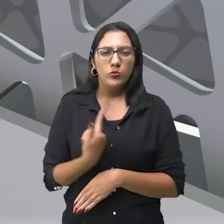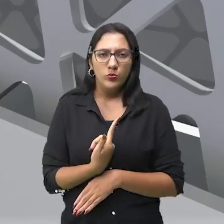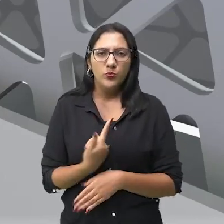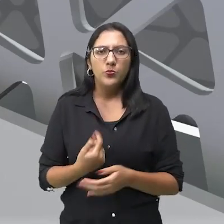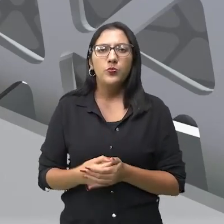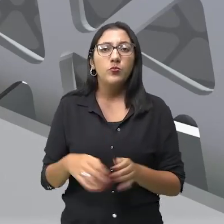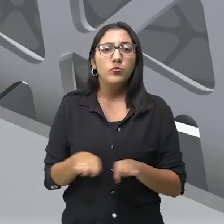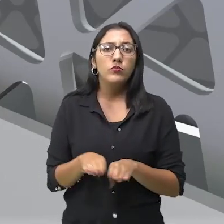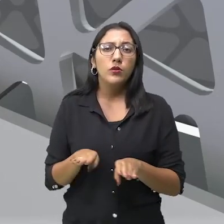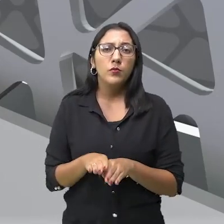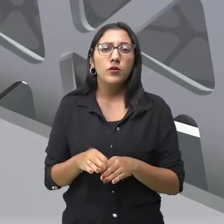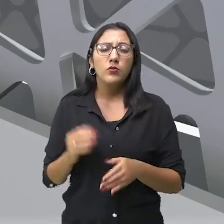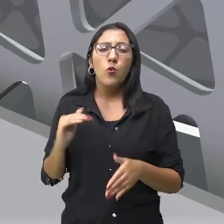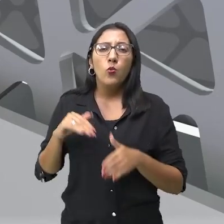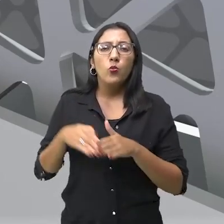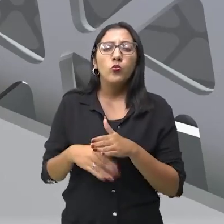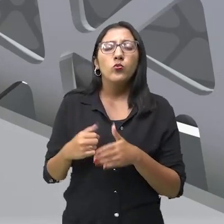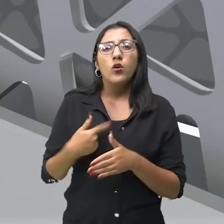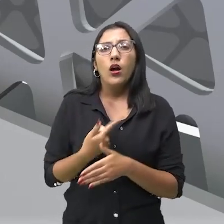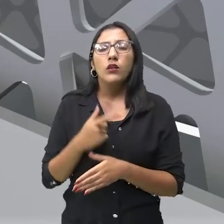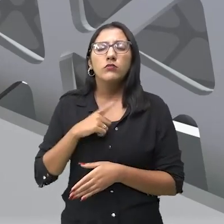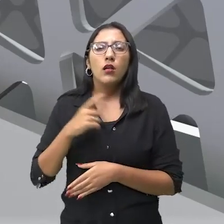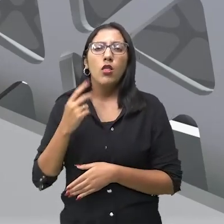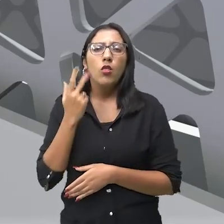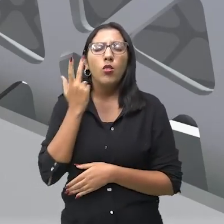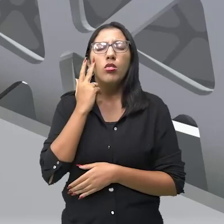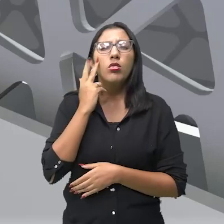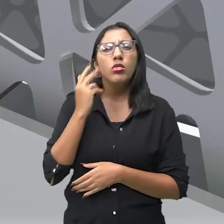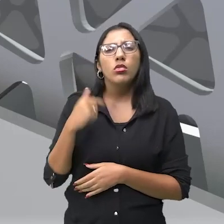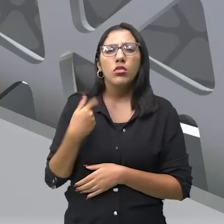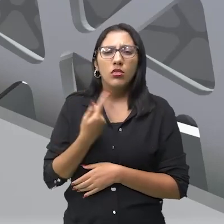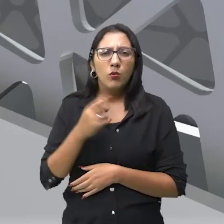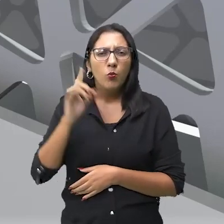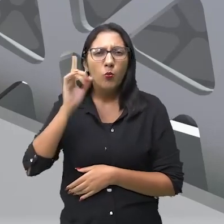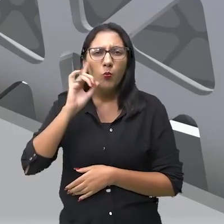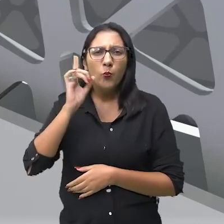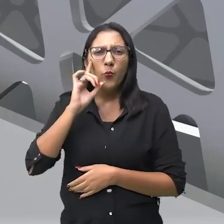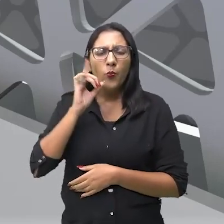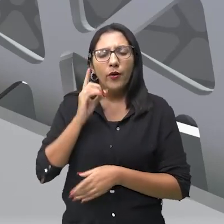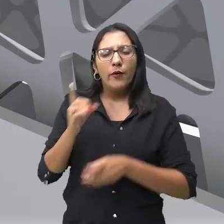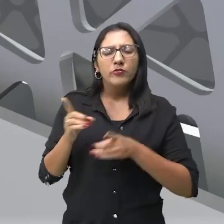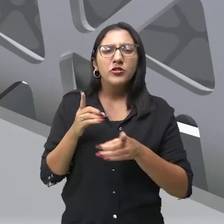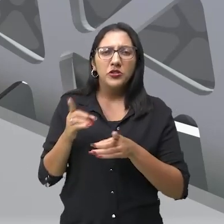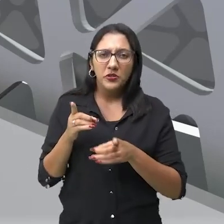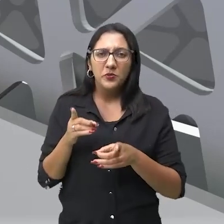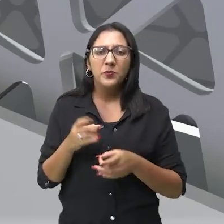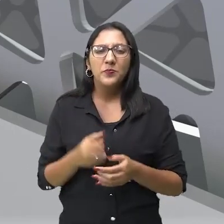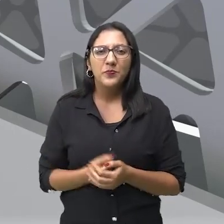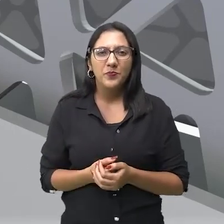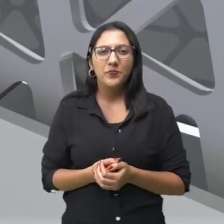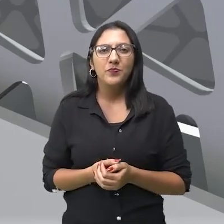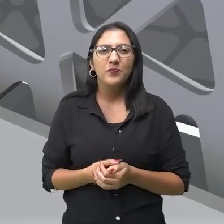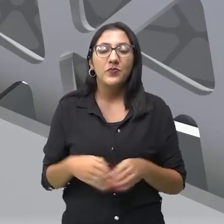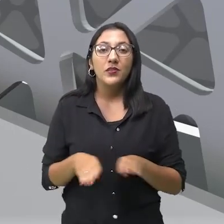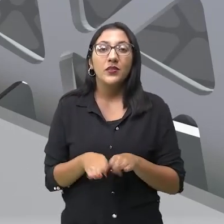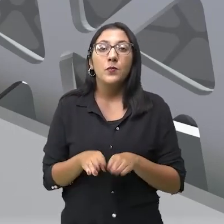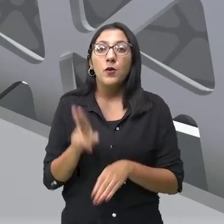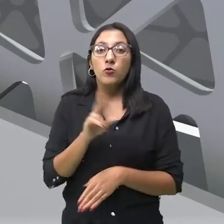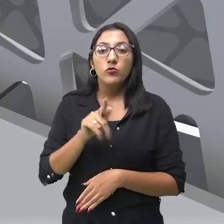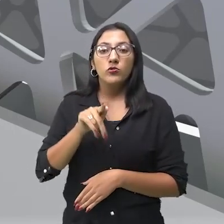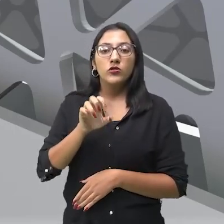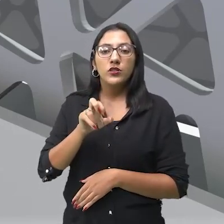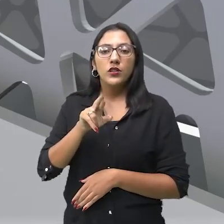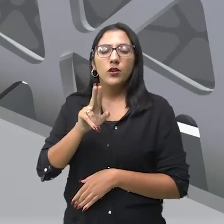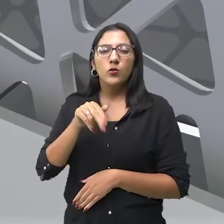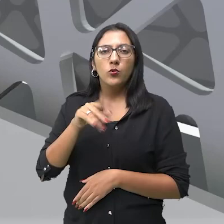são hábitos das personagens, que são comuns àquela dinâmica ali. Tem também o uso do